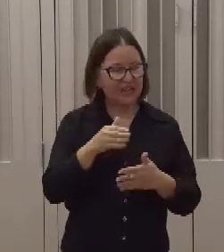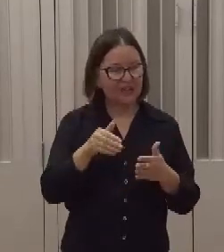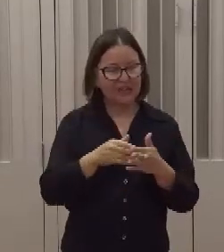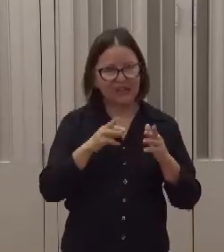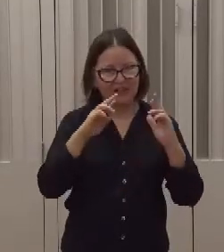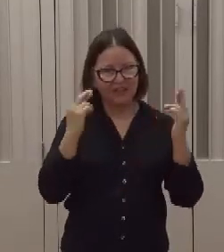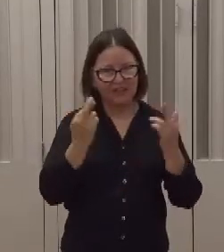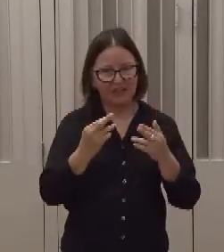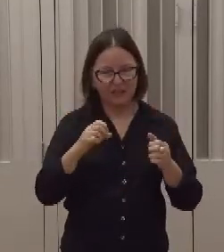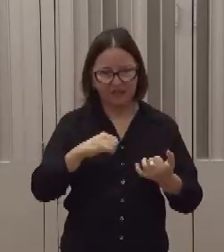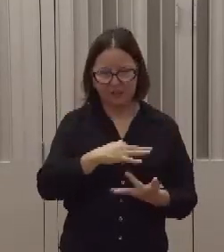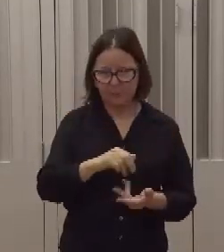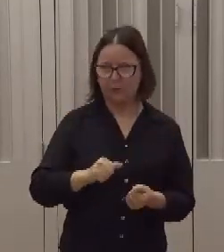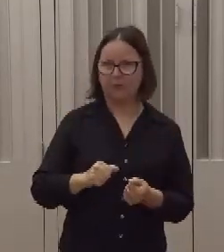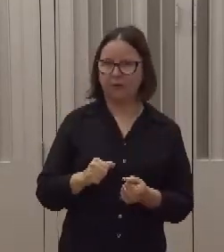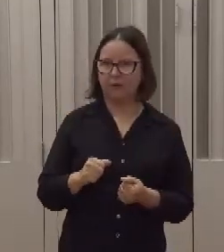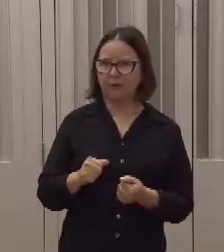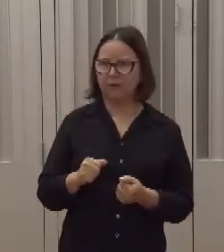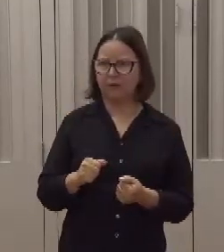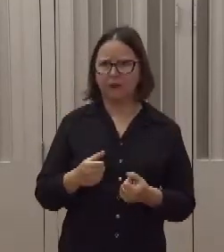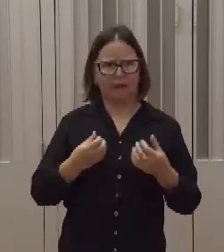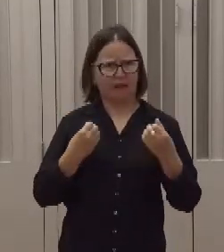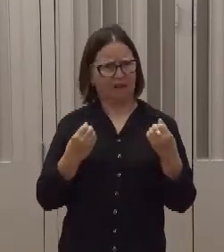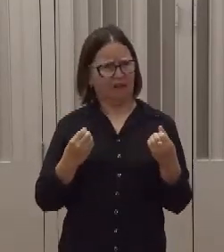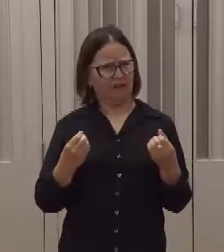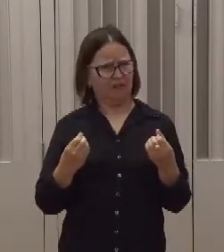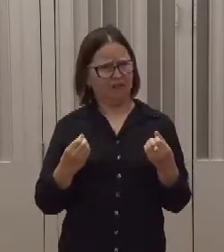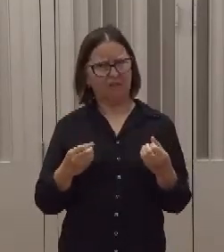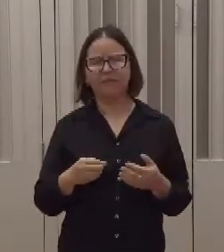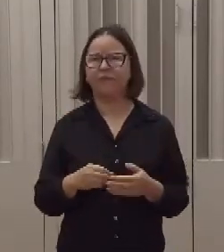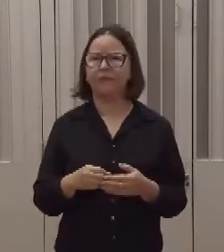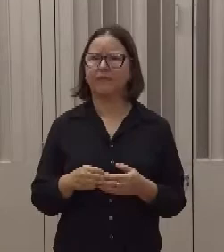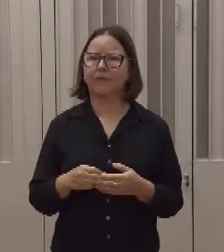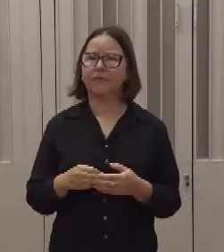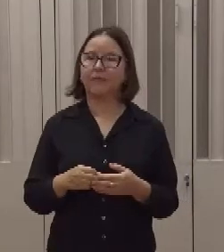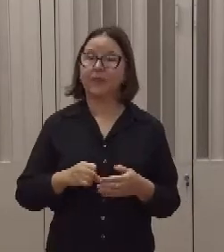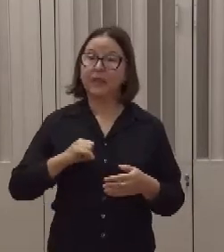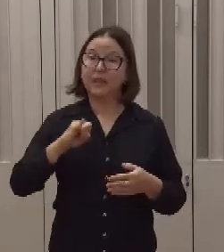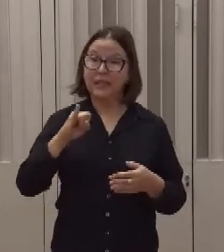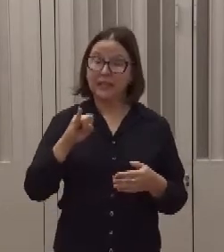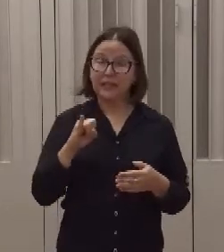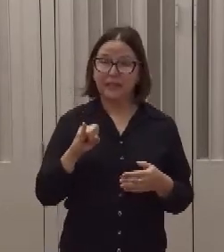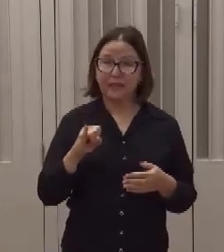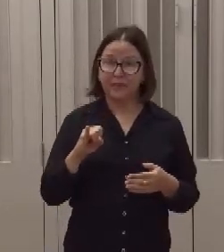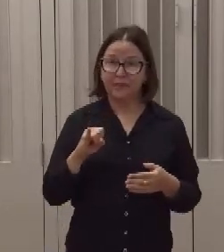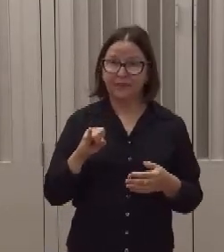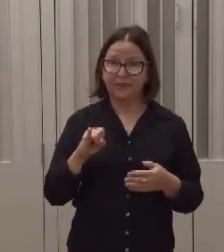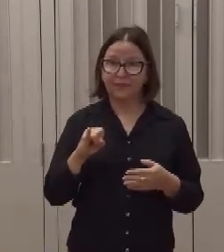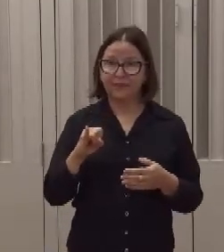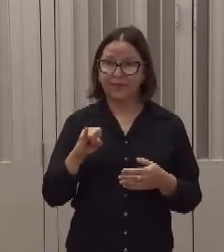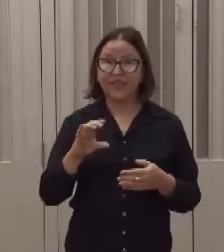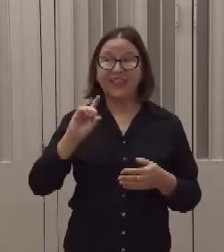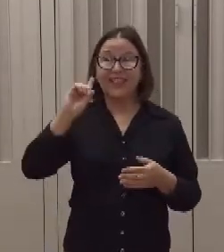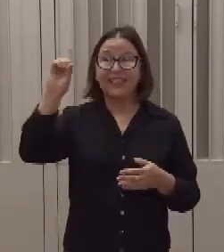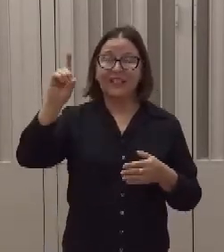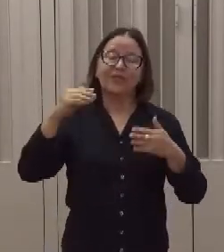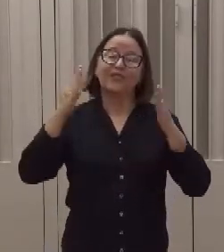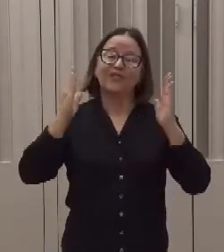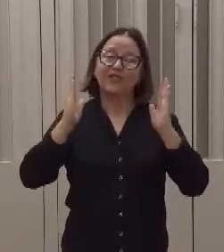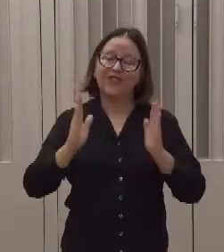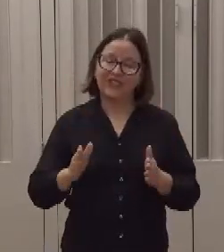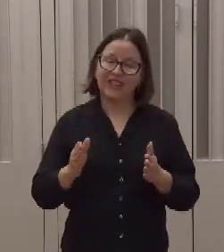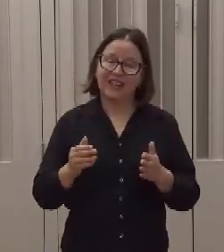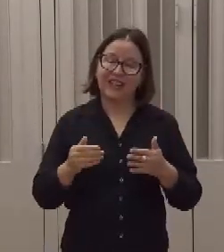recebê-lo. Todos os reinos do mundo já haviam sido oferecidos ao Filho, pelo